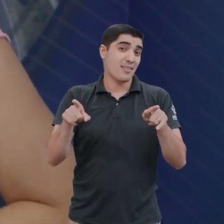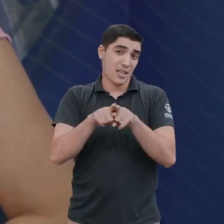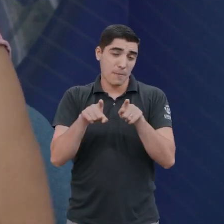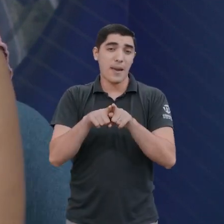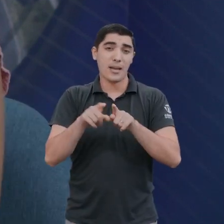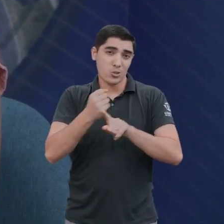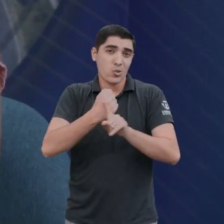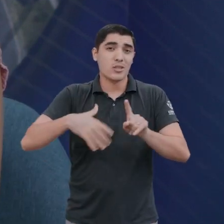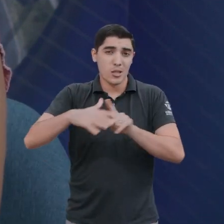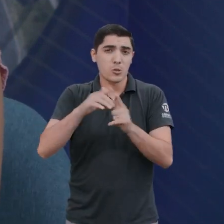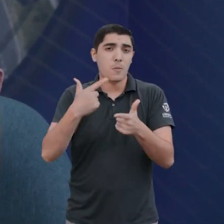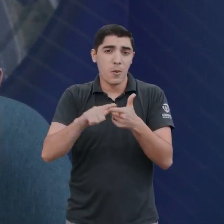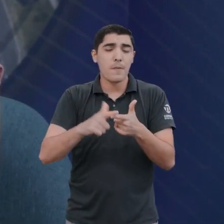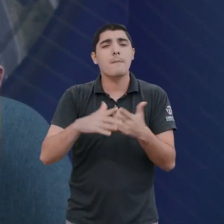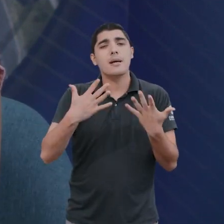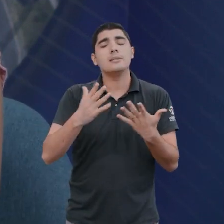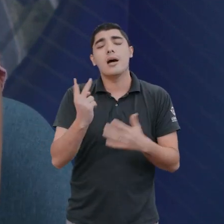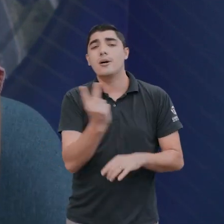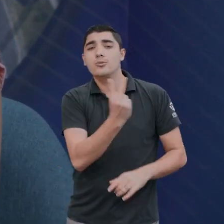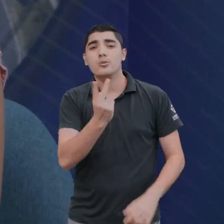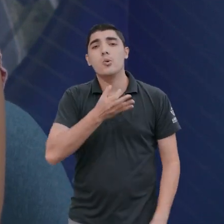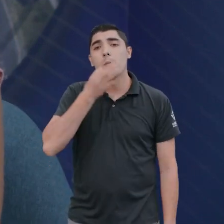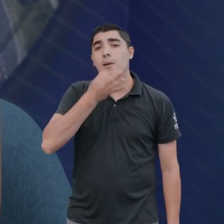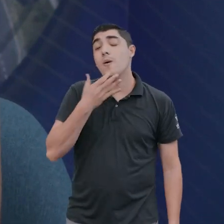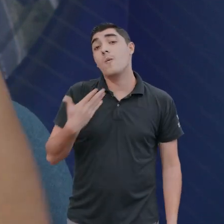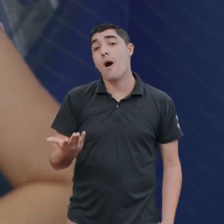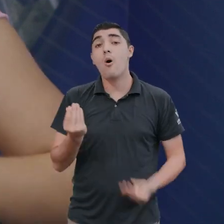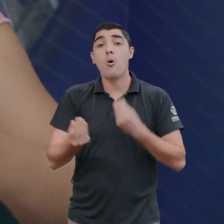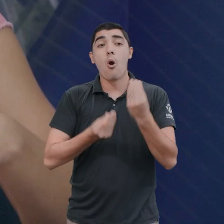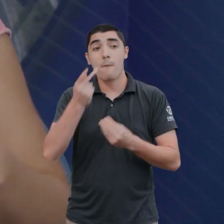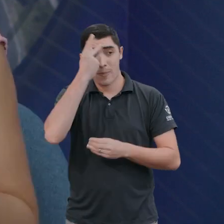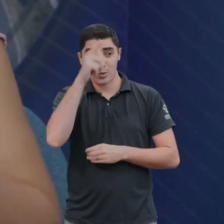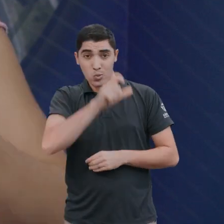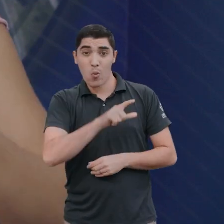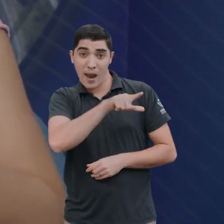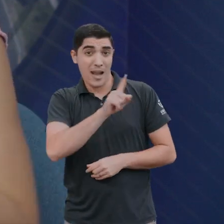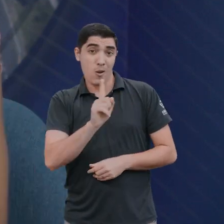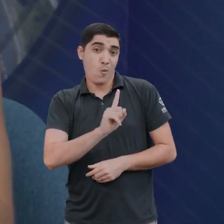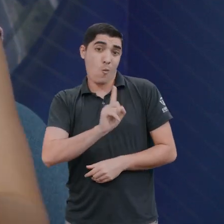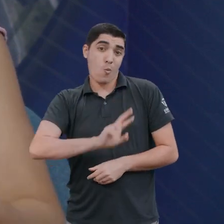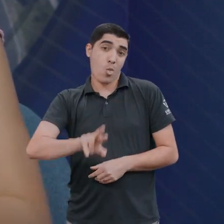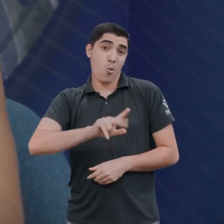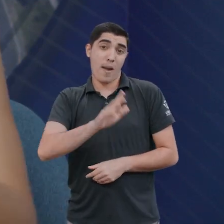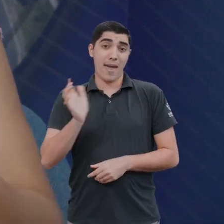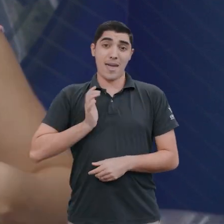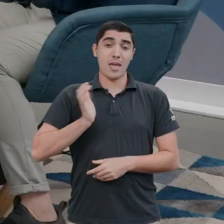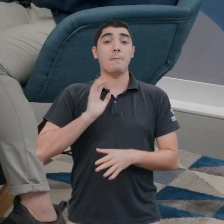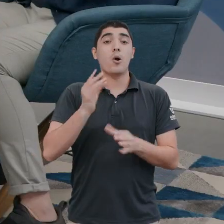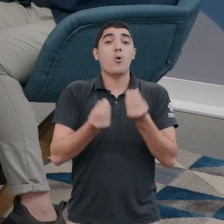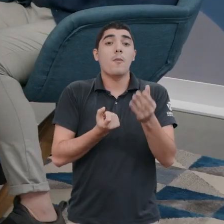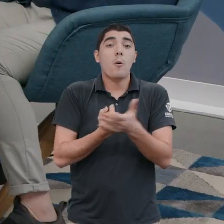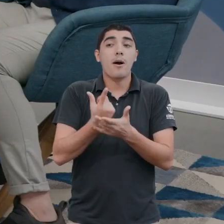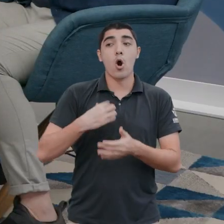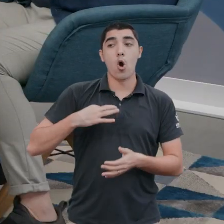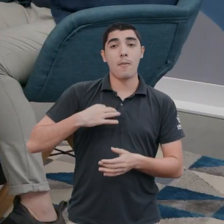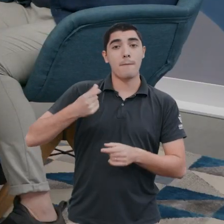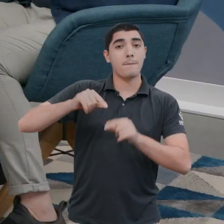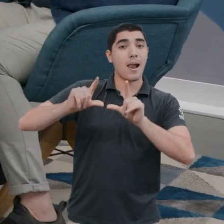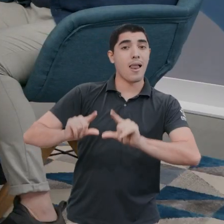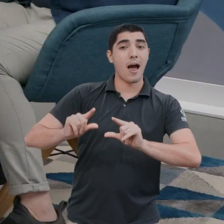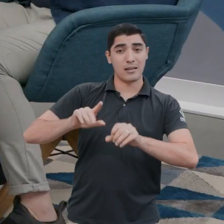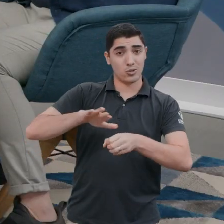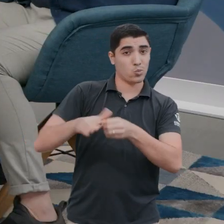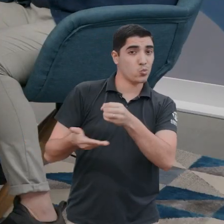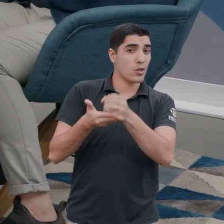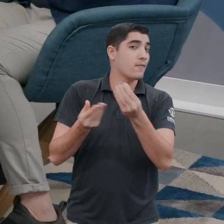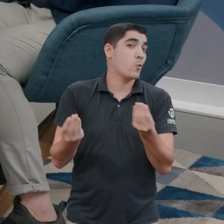social também. Qual que é a opinião de vocês nesse sentido? Como que a gente deve estender esse diálogo? Eu